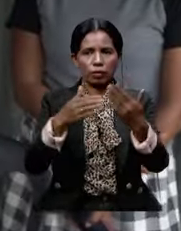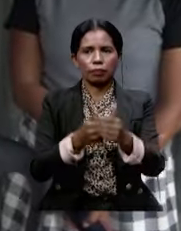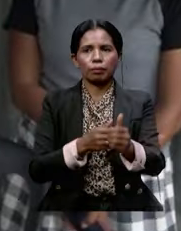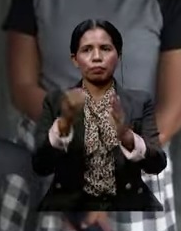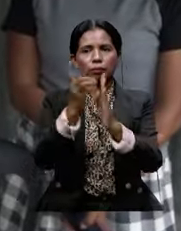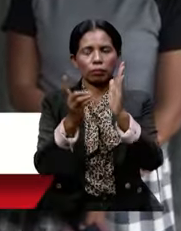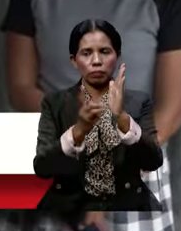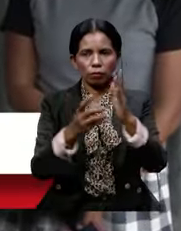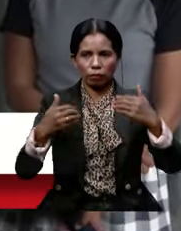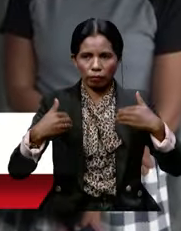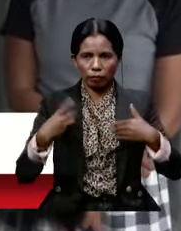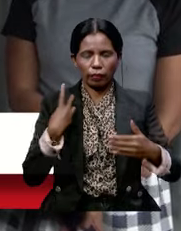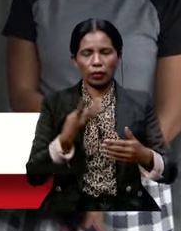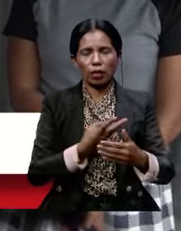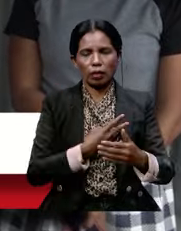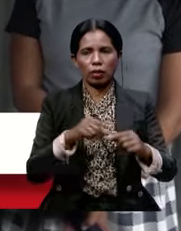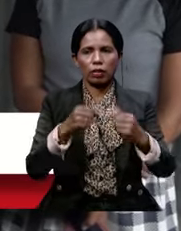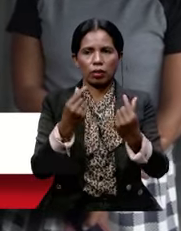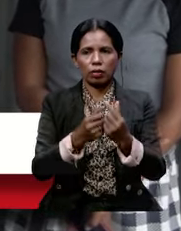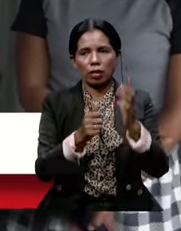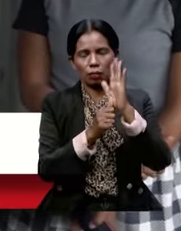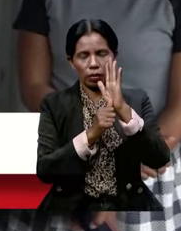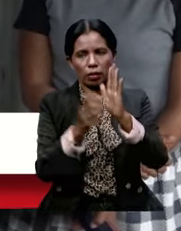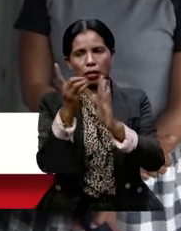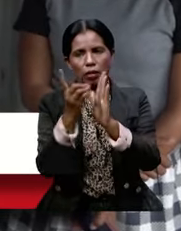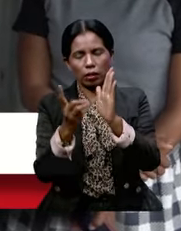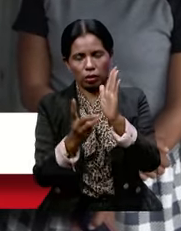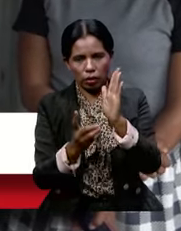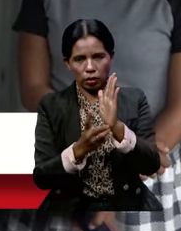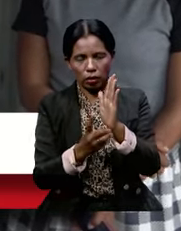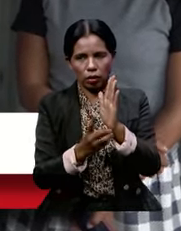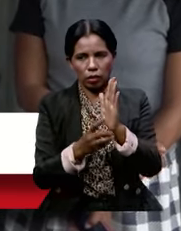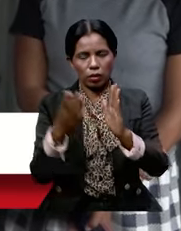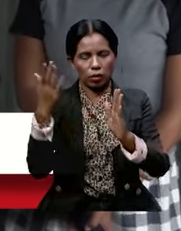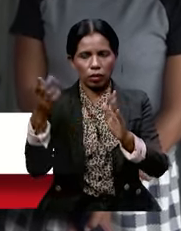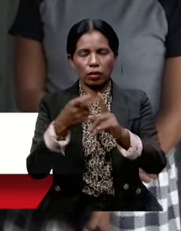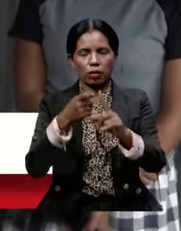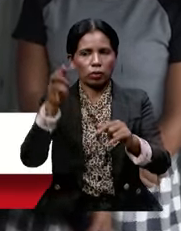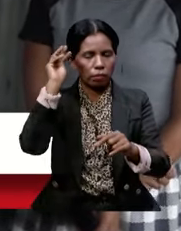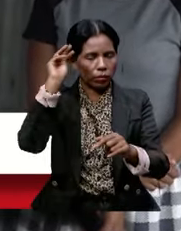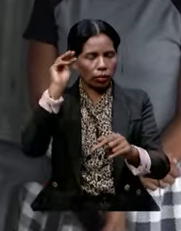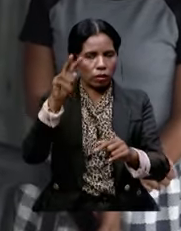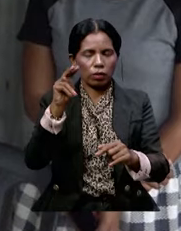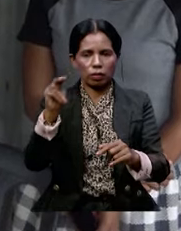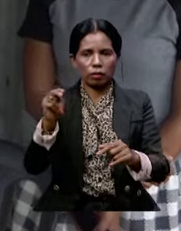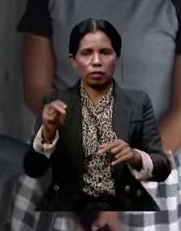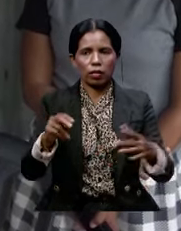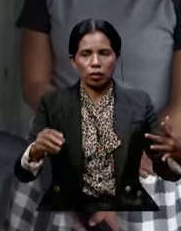magia. Depois a minha equipa ne apresenta dados na Bahia parte Ministério Ninian,